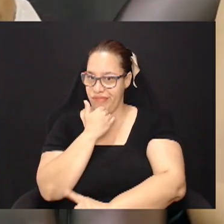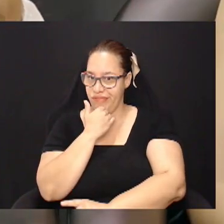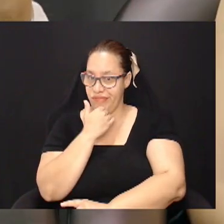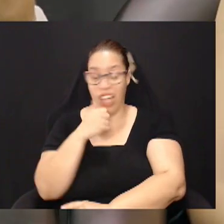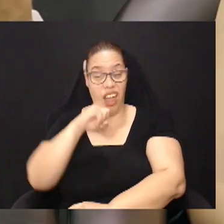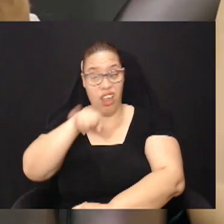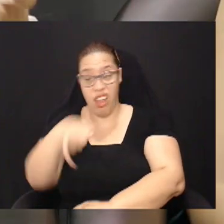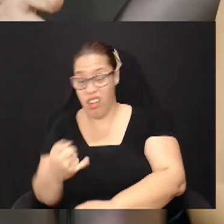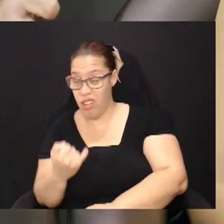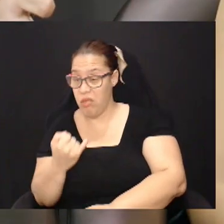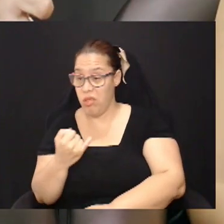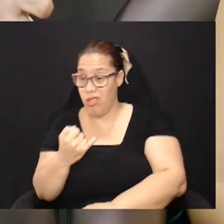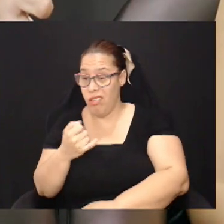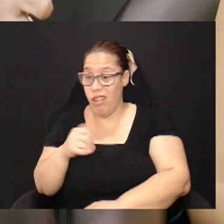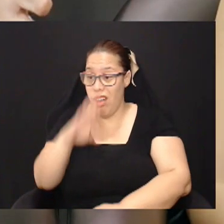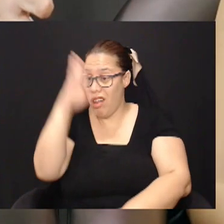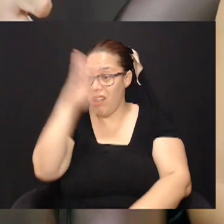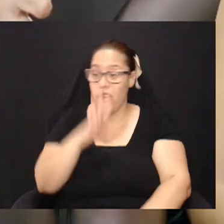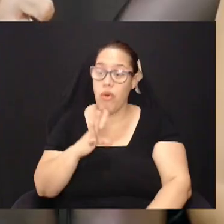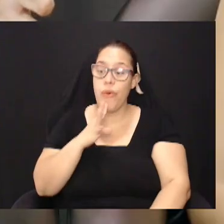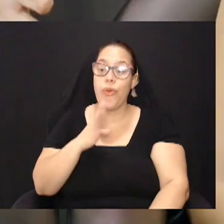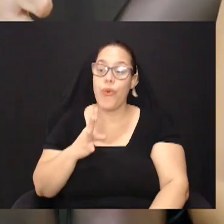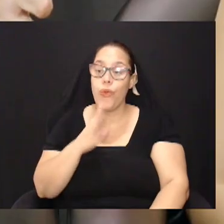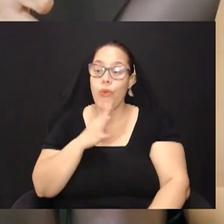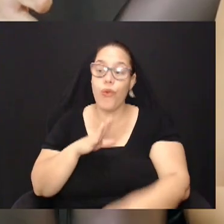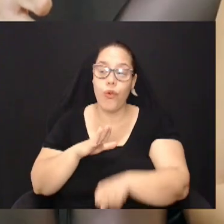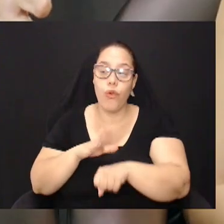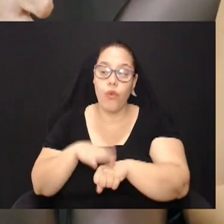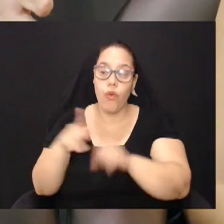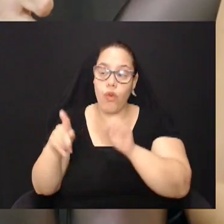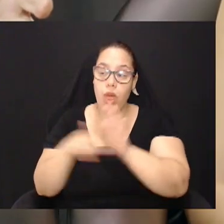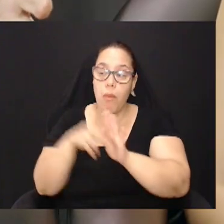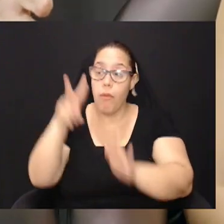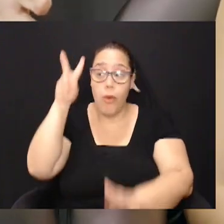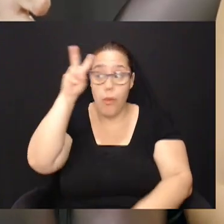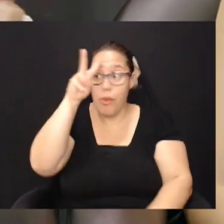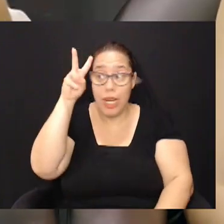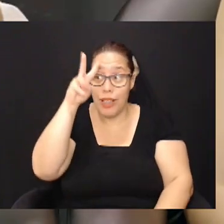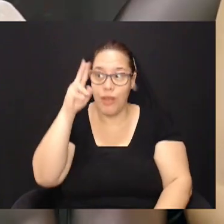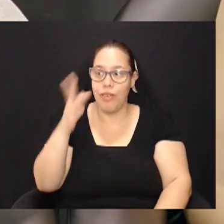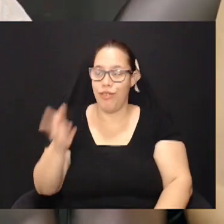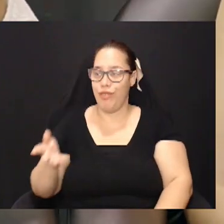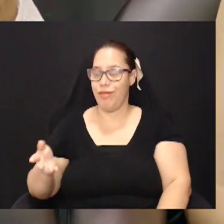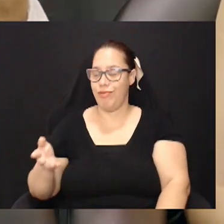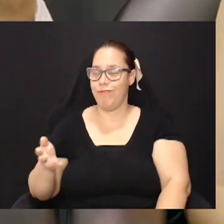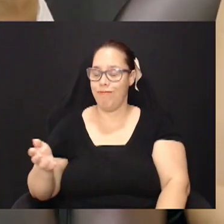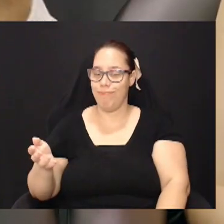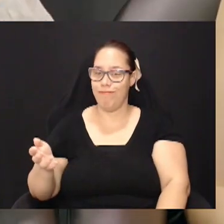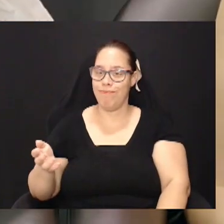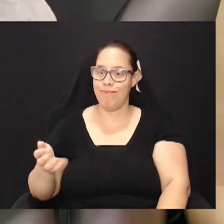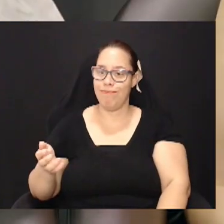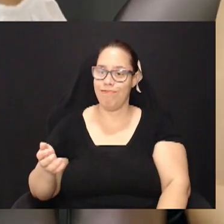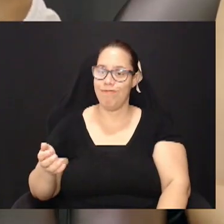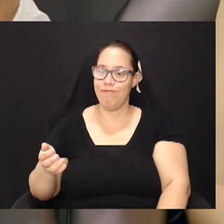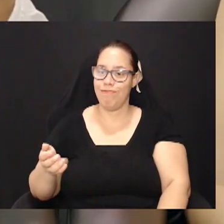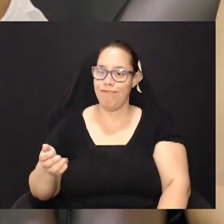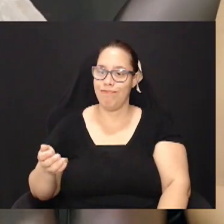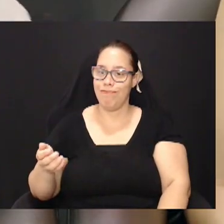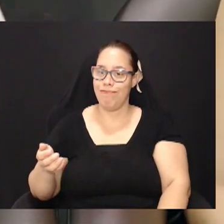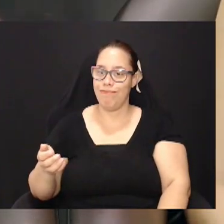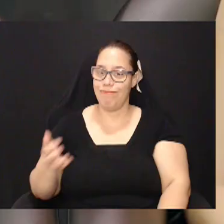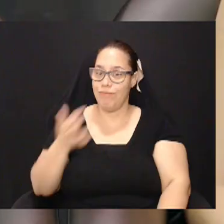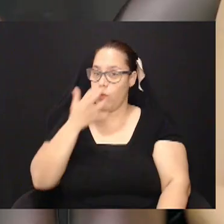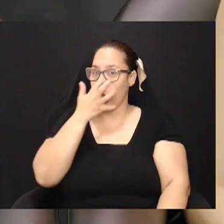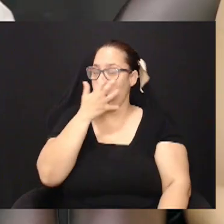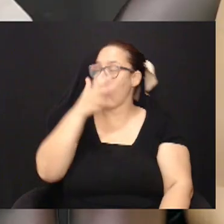ele poder conhecer um pouco mais da própria história dele. Né? Então, assim, eu fico pensando